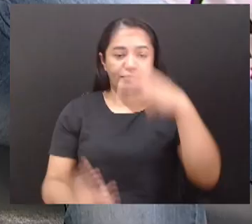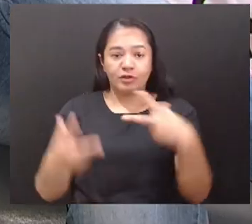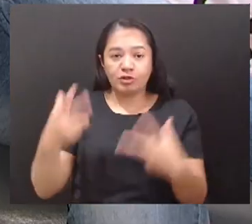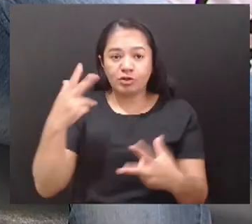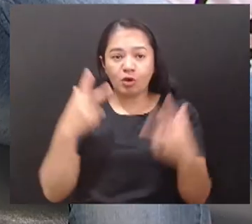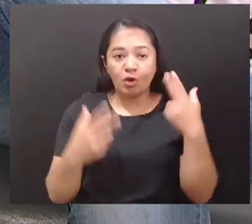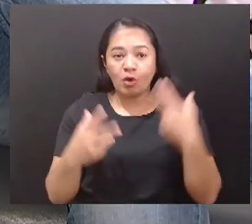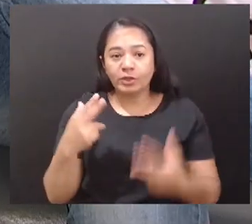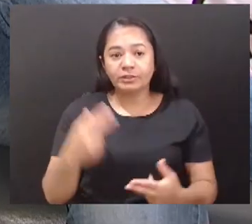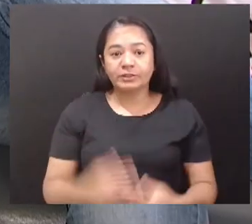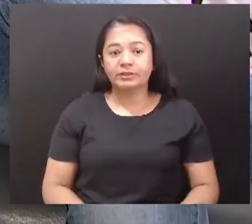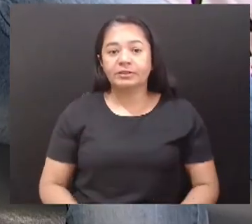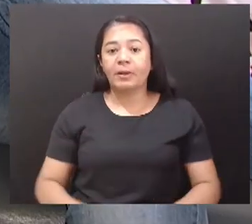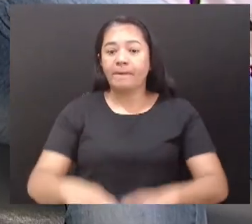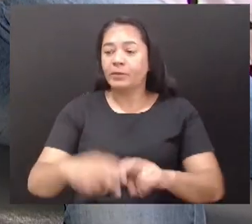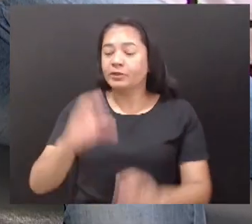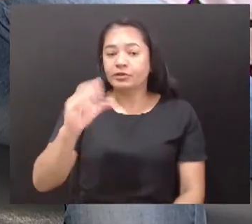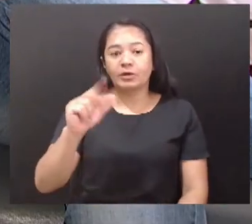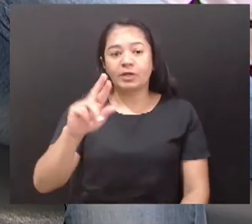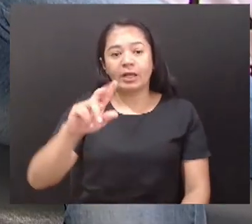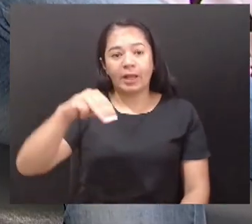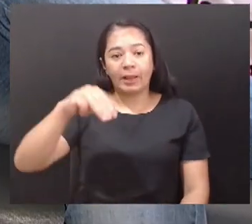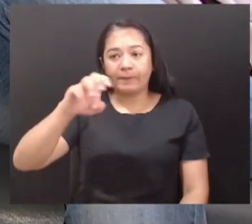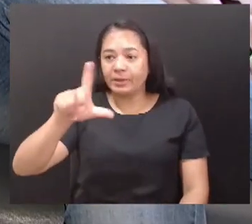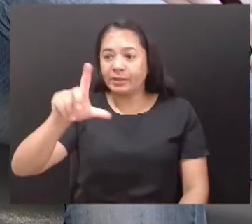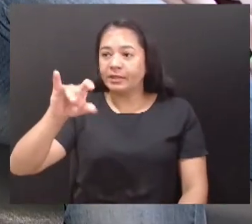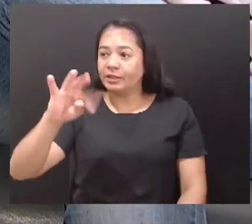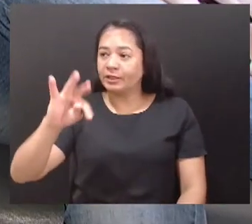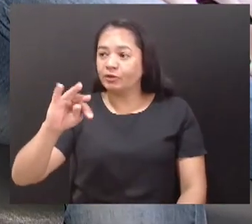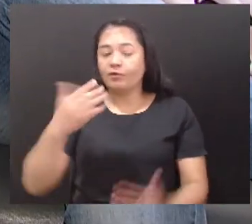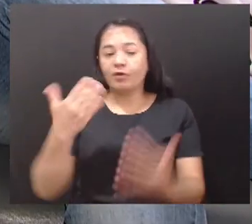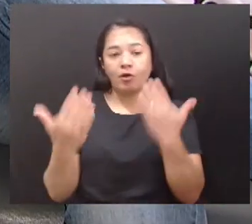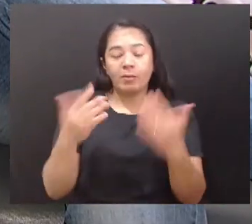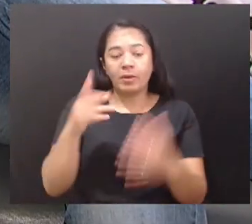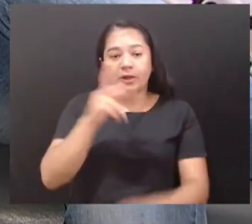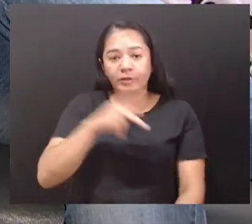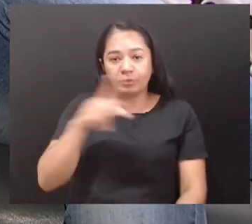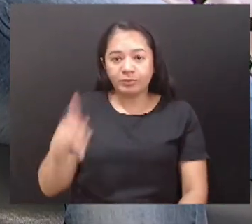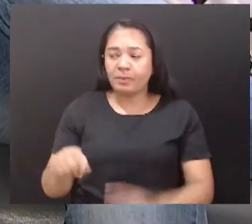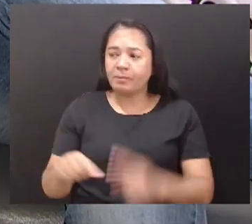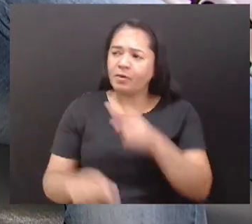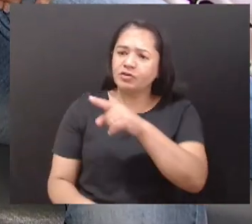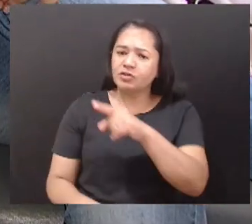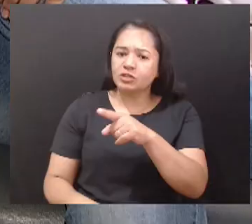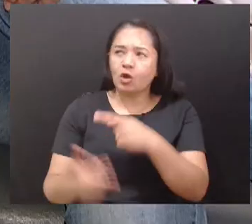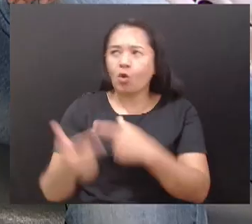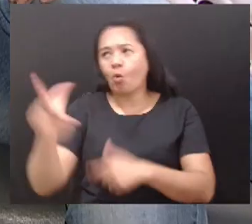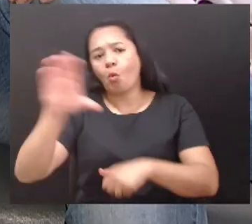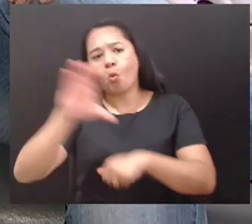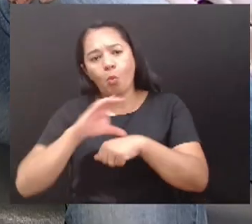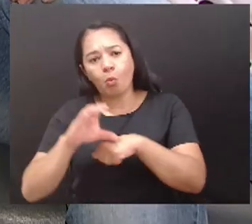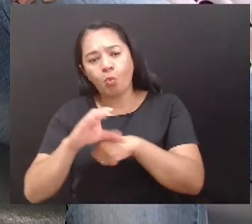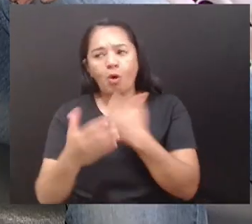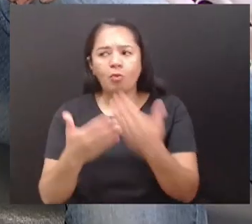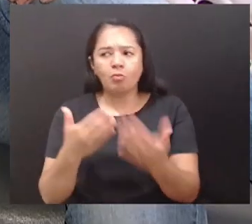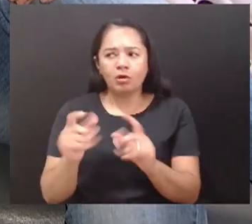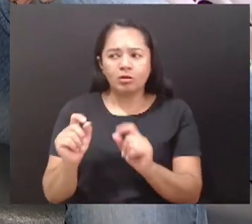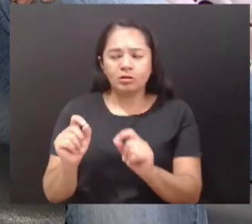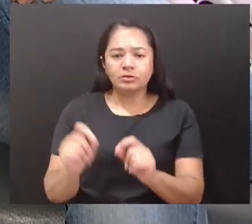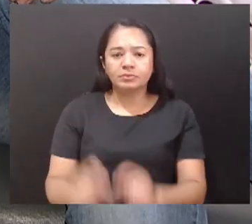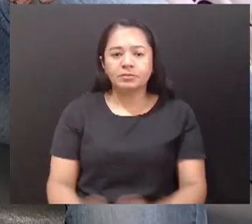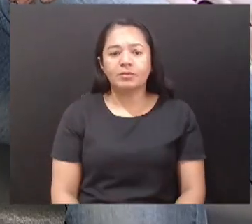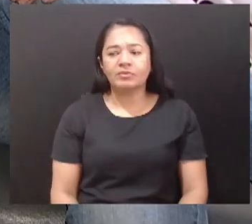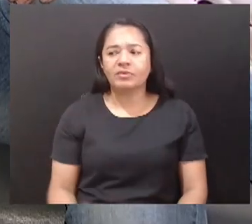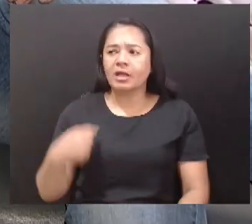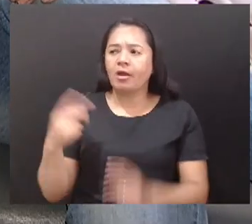nosso. Sim, então, mas aí você aprendeu com ele ou você foi fazer algum curso? Como foi isso? Não, eu ficava observando ele cortar